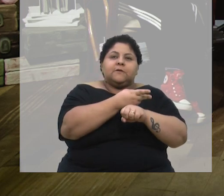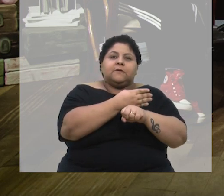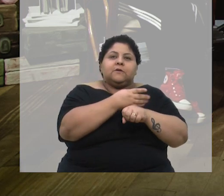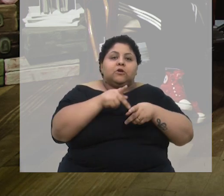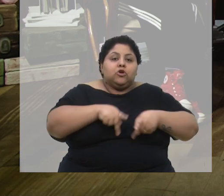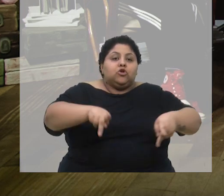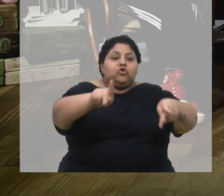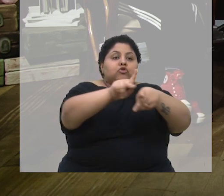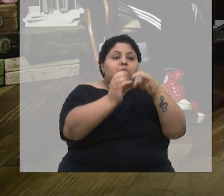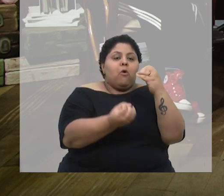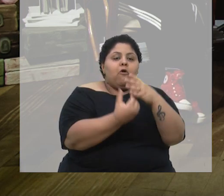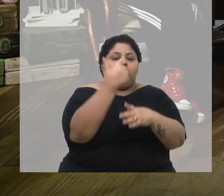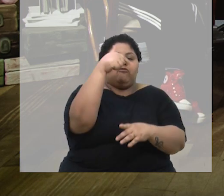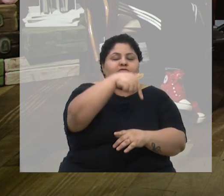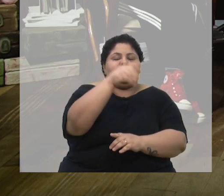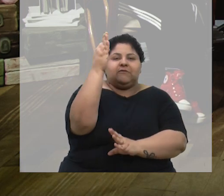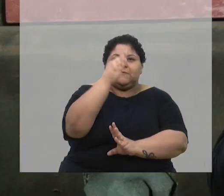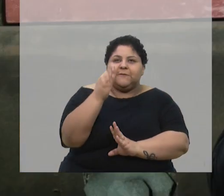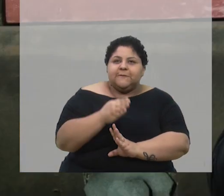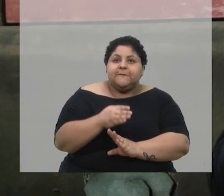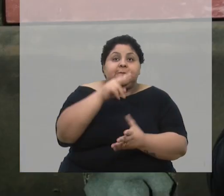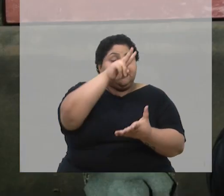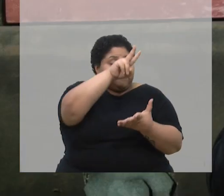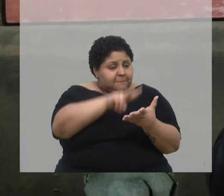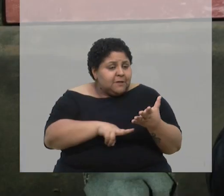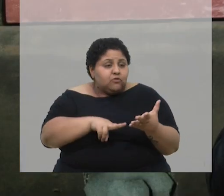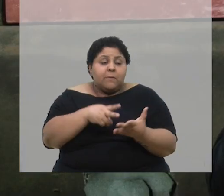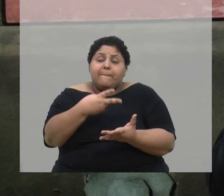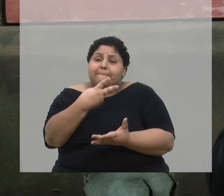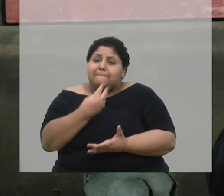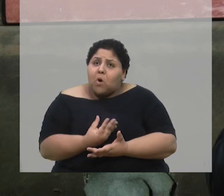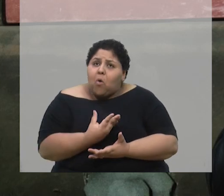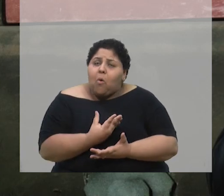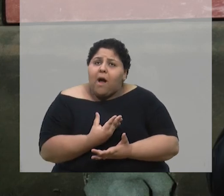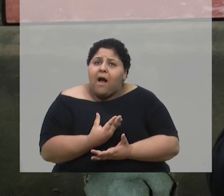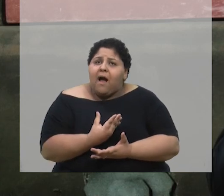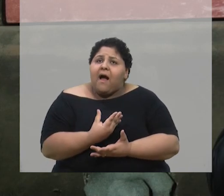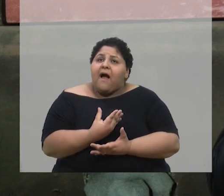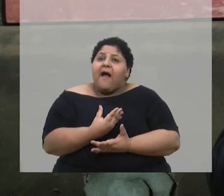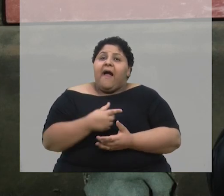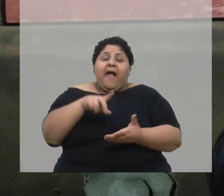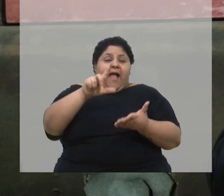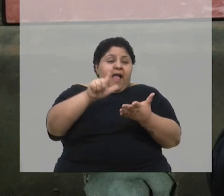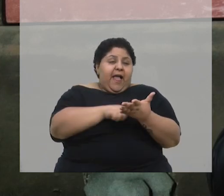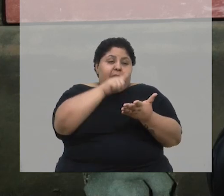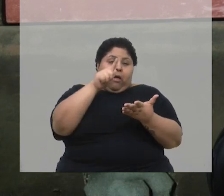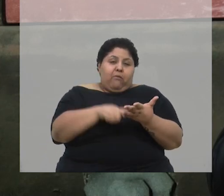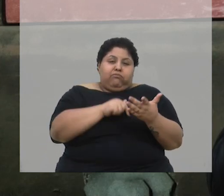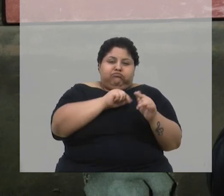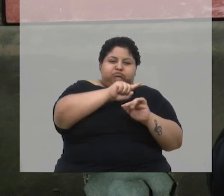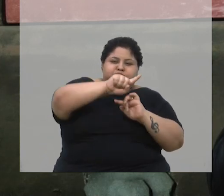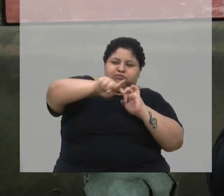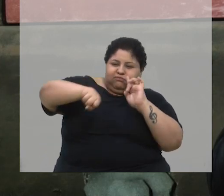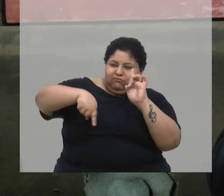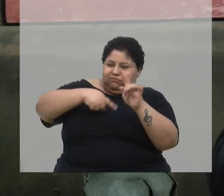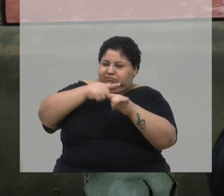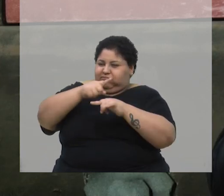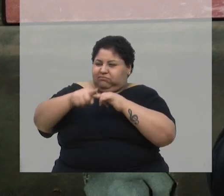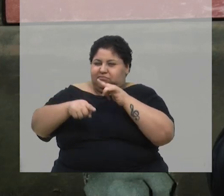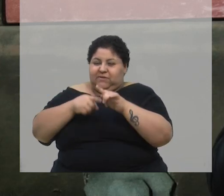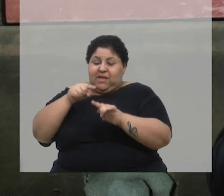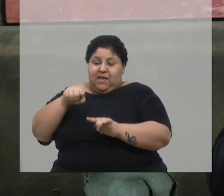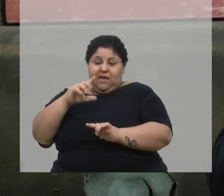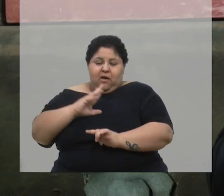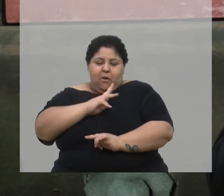muito bacana sobre os povos originários aqui do Brasil. Então, acho que é uma leitura que vale muito a pena. É um livro que envolve